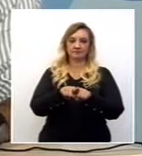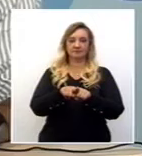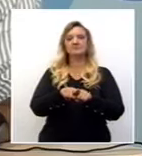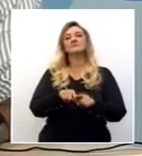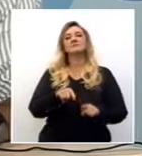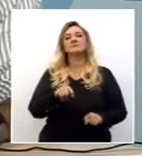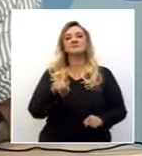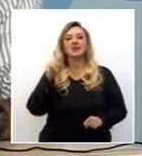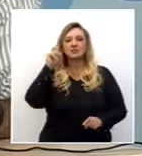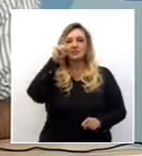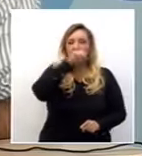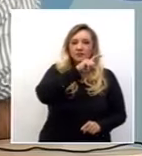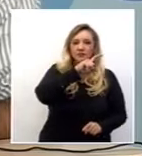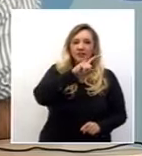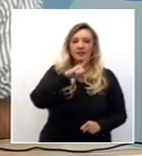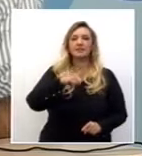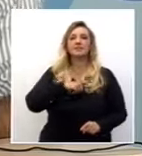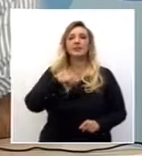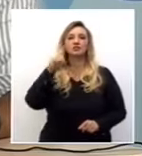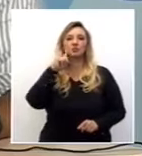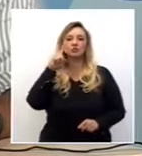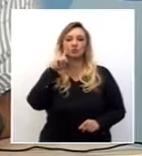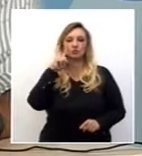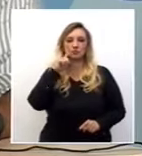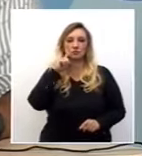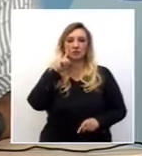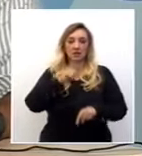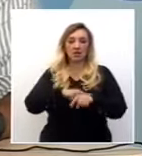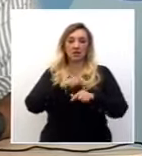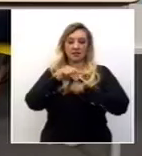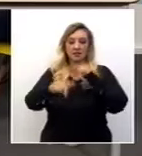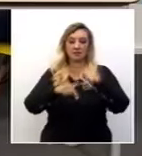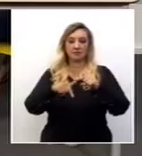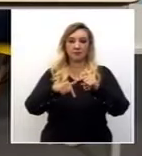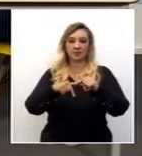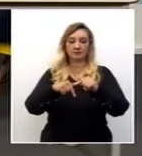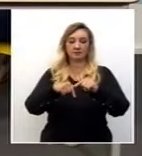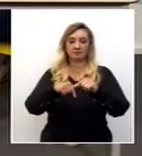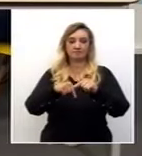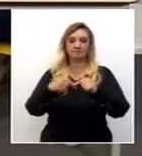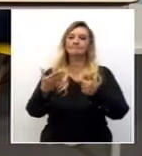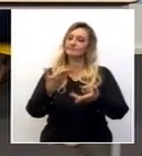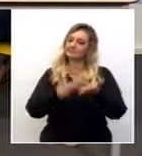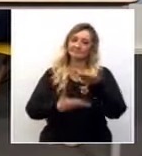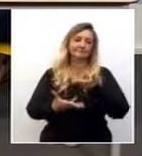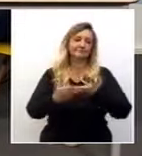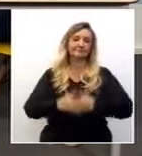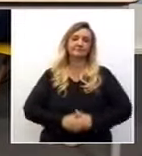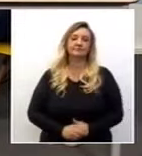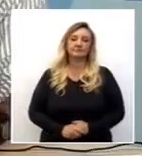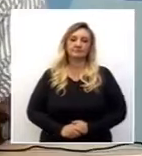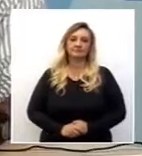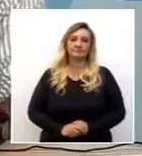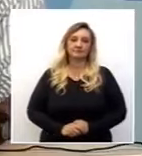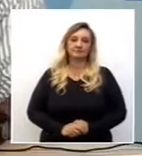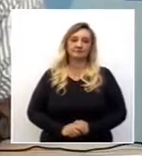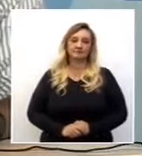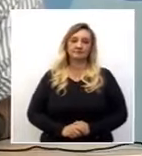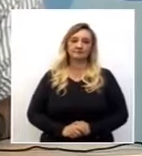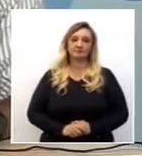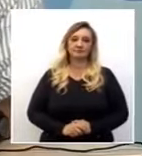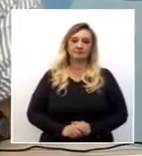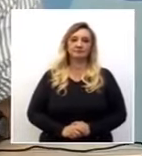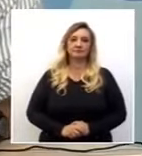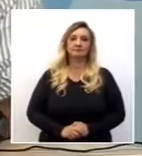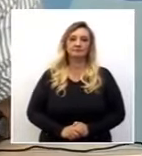gente enfrenta no nosso dia a dia, nesse momento de teletrabalho. Sim, também. É uma troca, né? Tem que ocorrer. É uma troca que acontece,